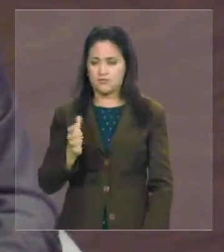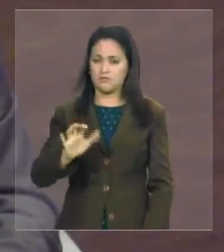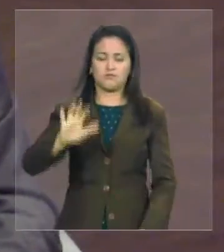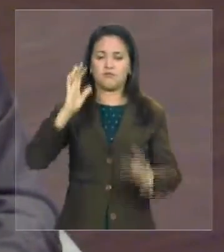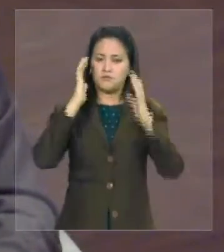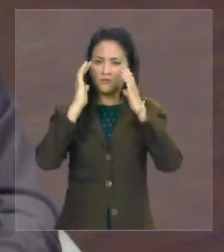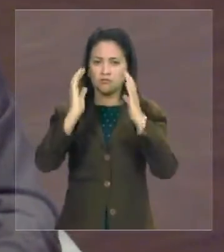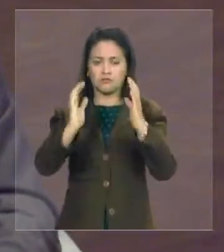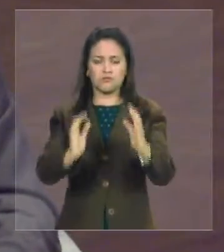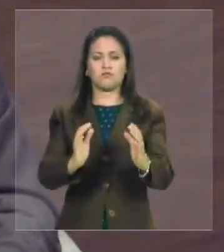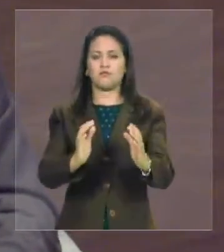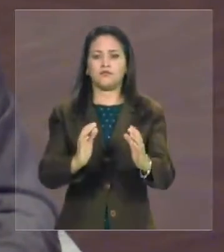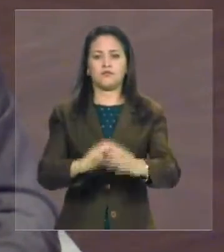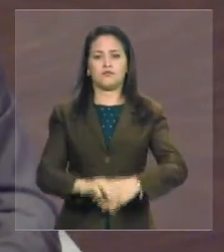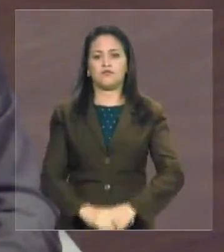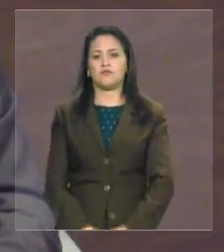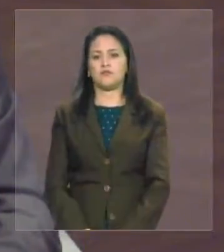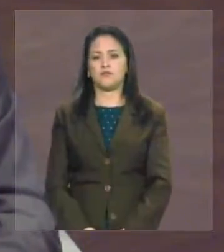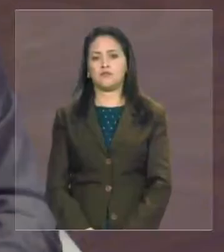respeitá-lo,